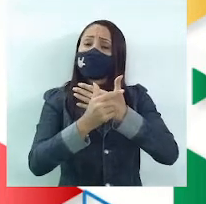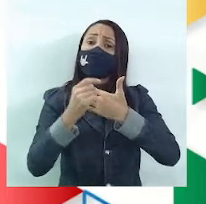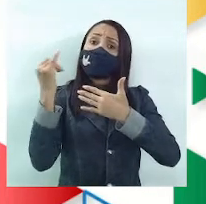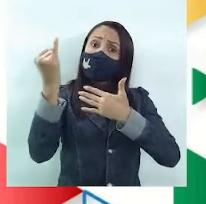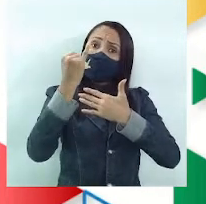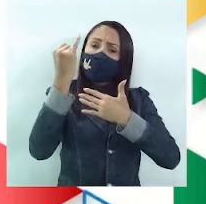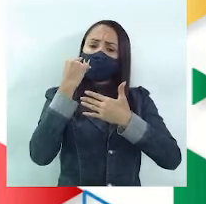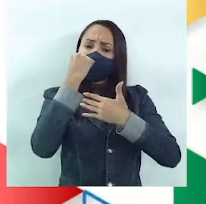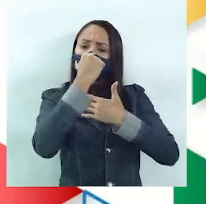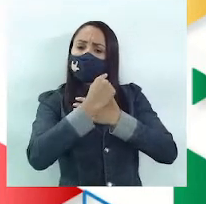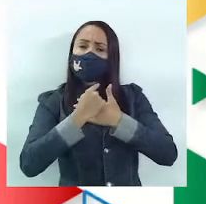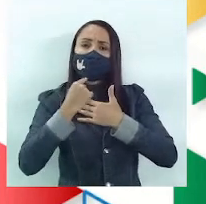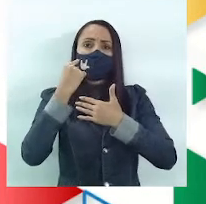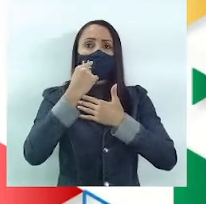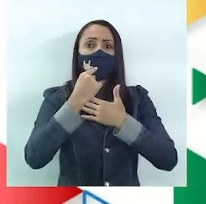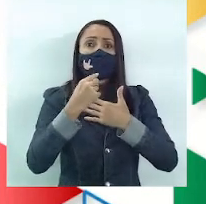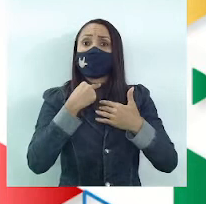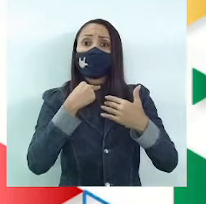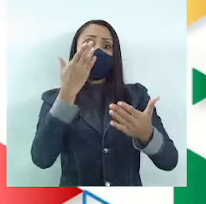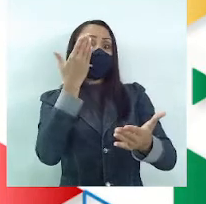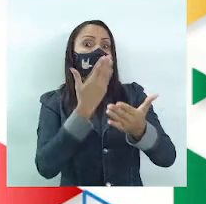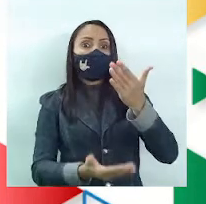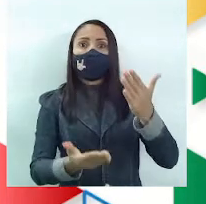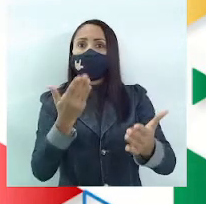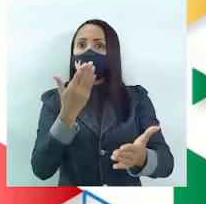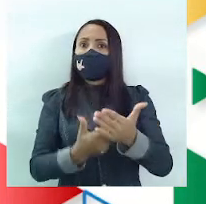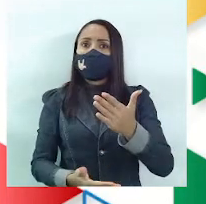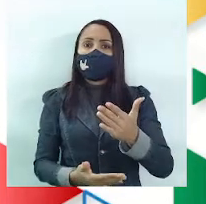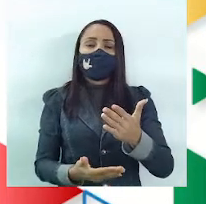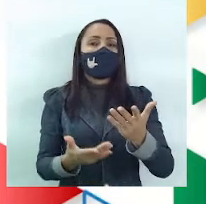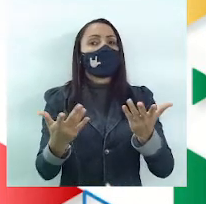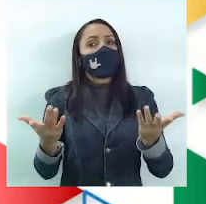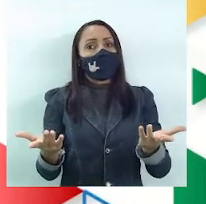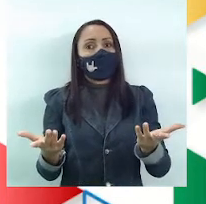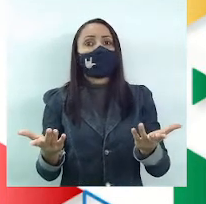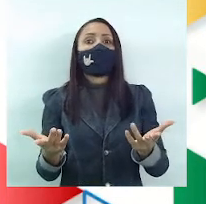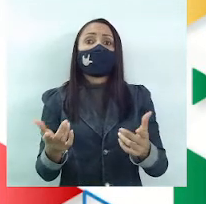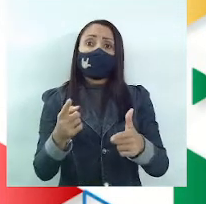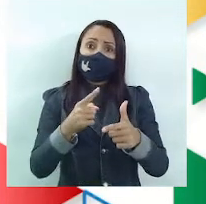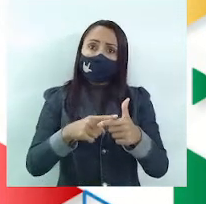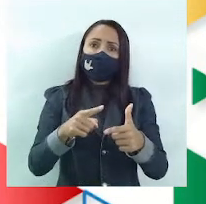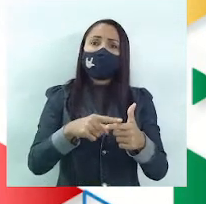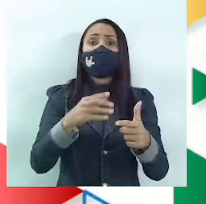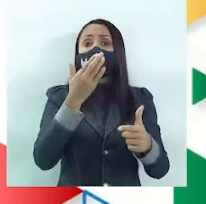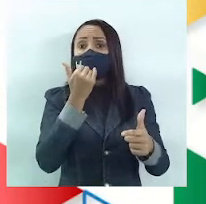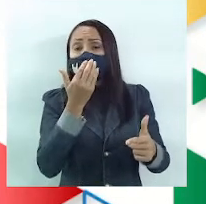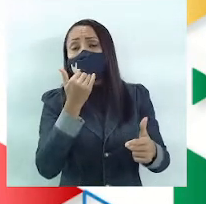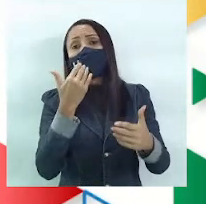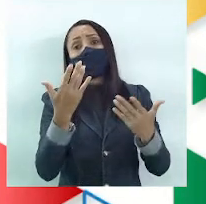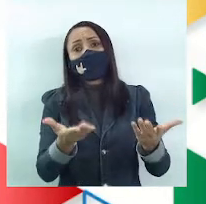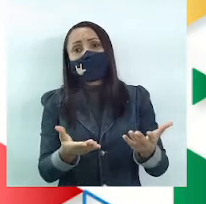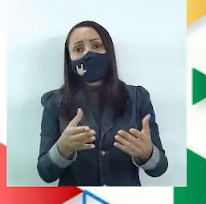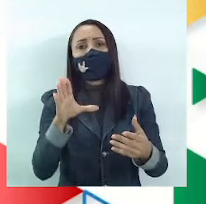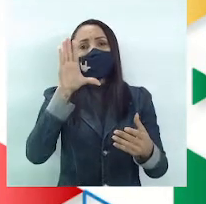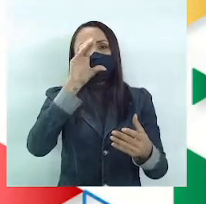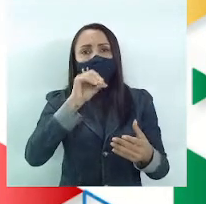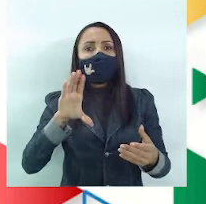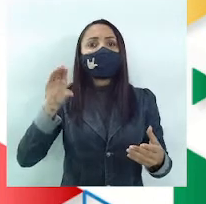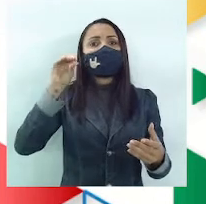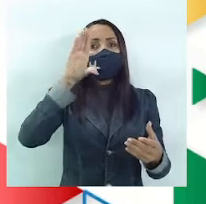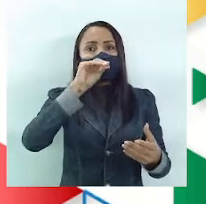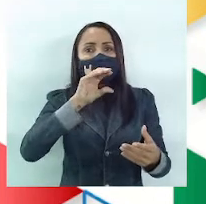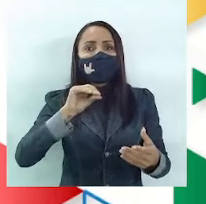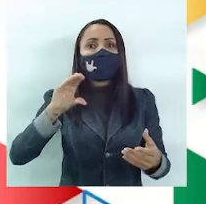Não podemos perder nenhum, porque senão isso vai ocasionar transtornos na nossa alimentação, na nossa mastigação, a